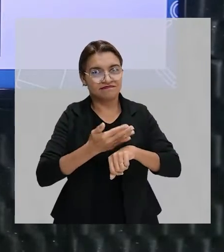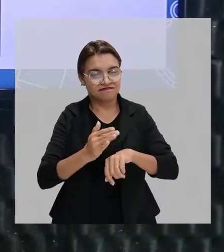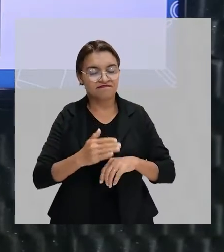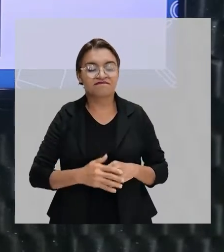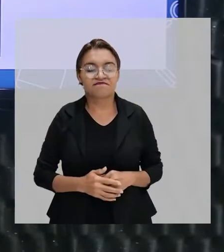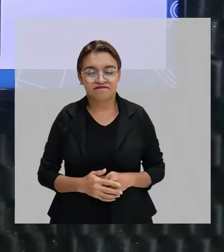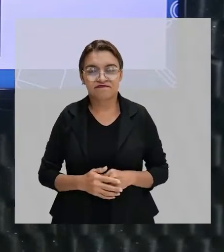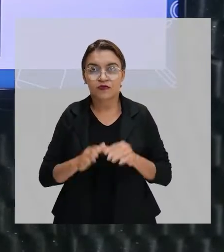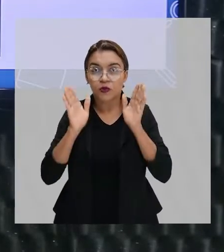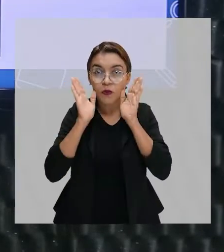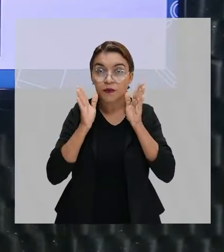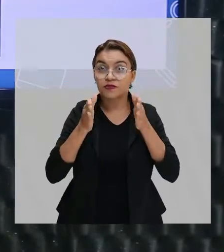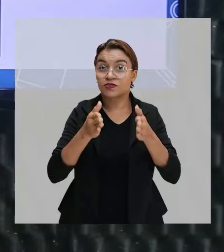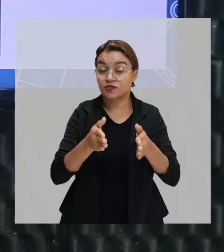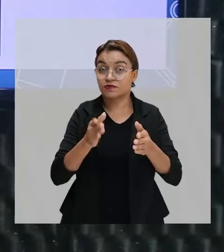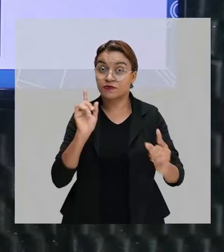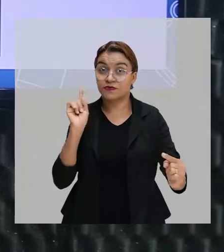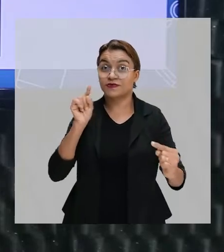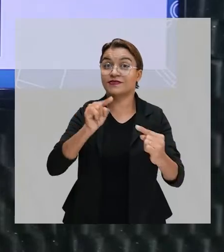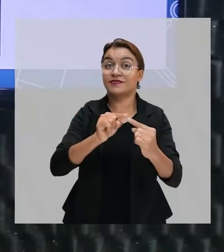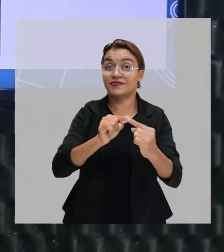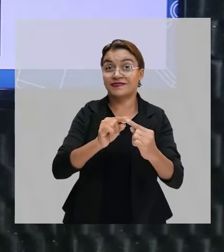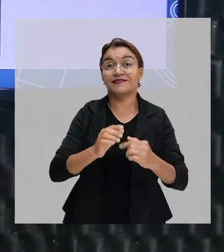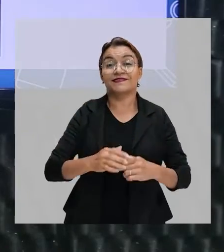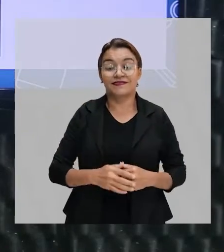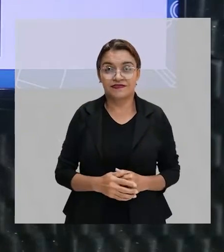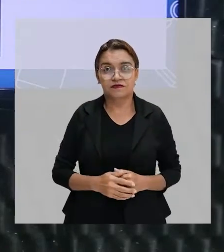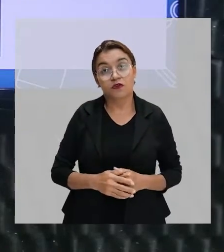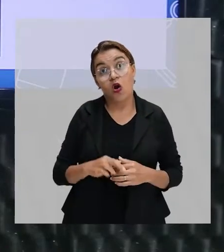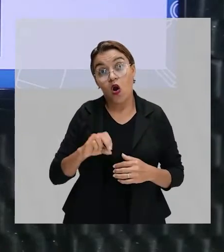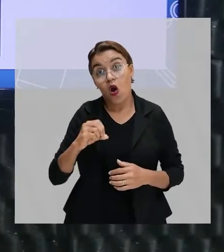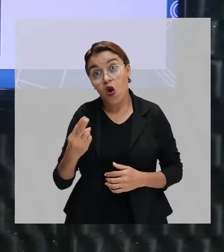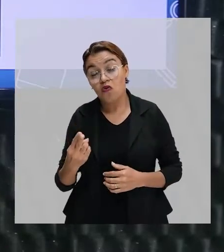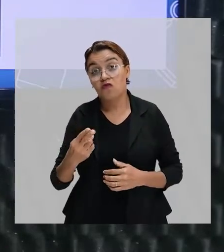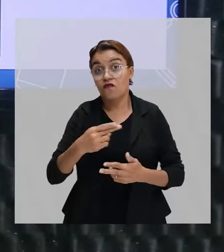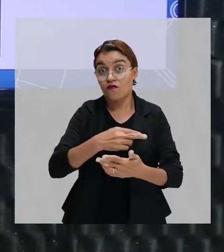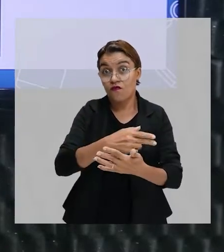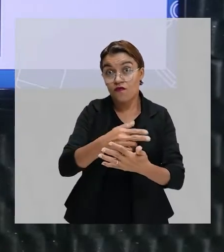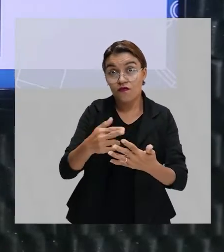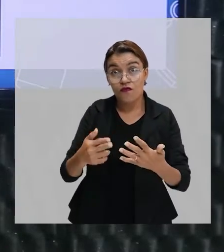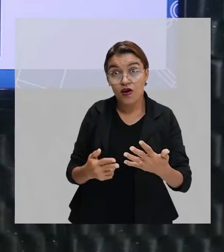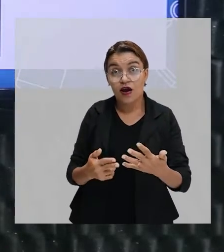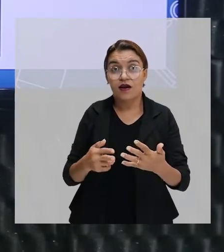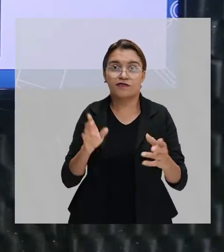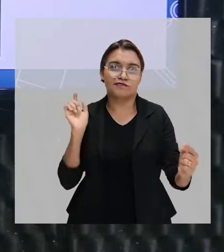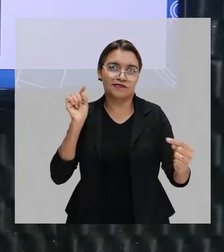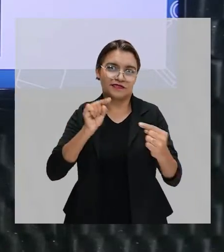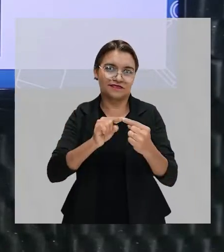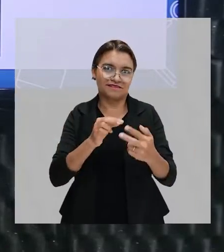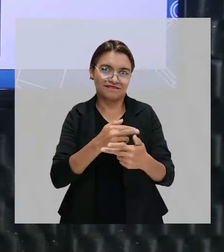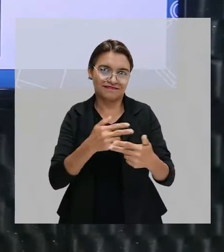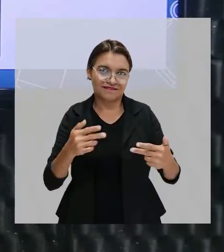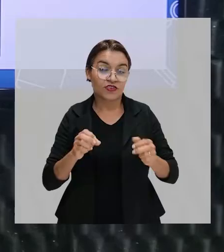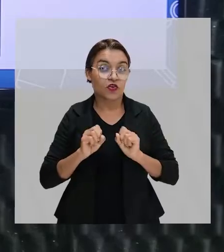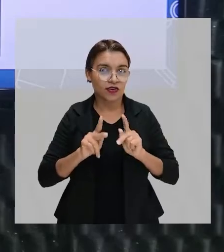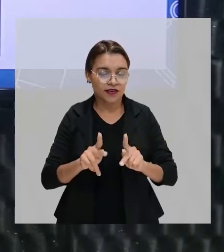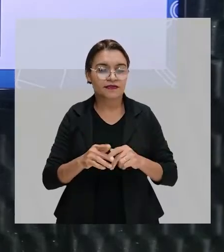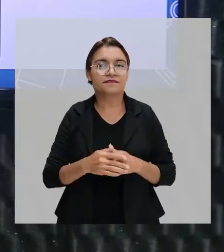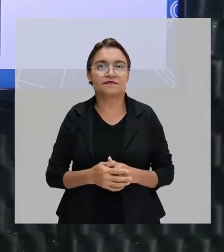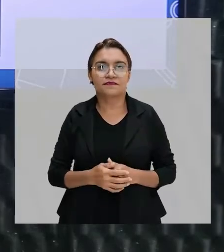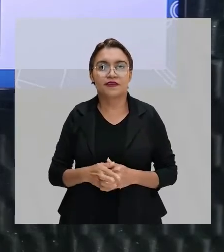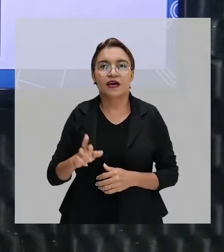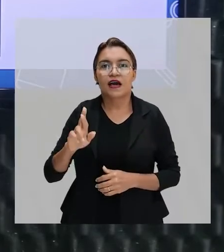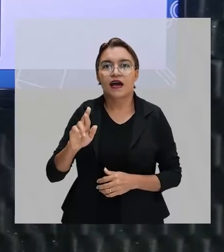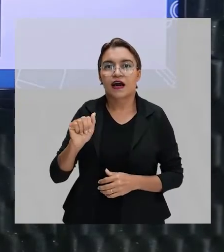indivíduo visando um objetivo ou vários objetivos Tá certo beleza então quando eu